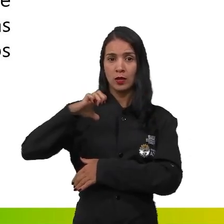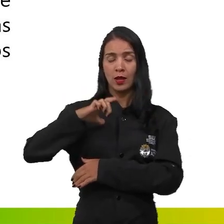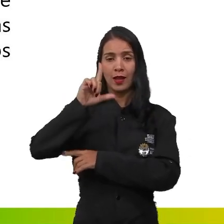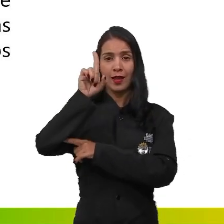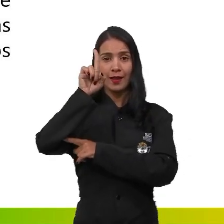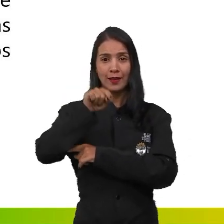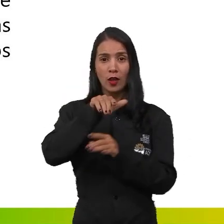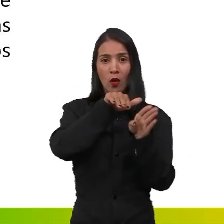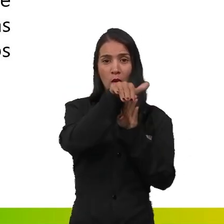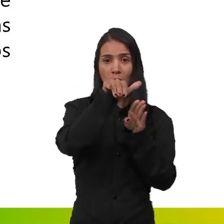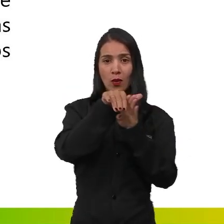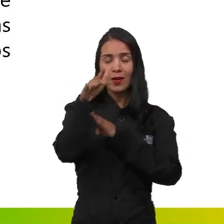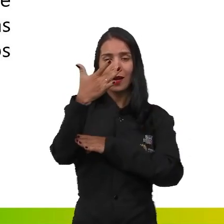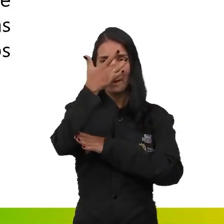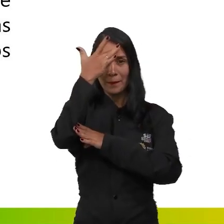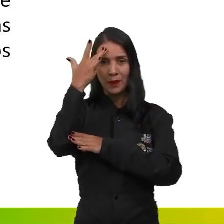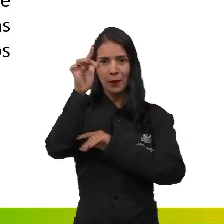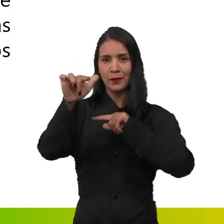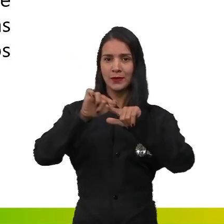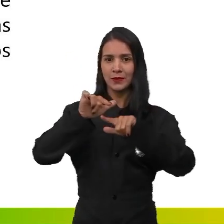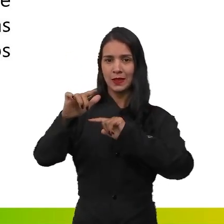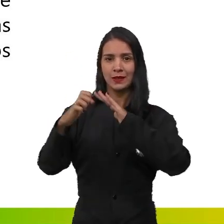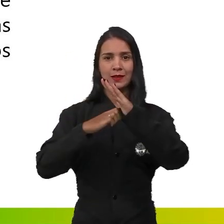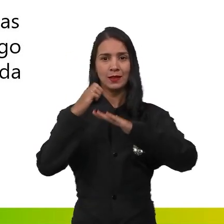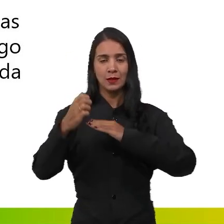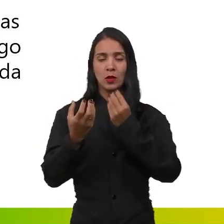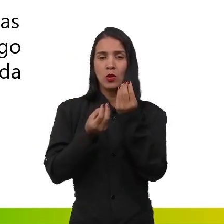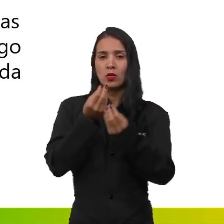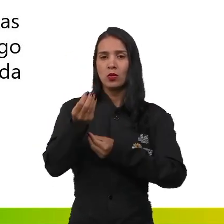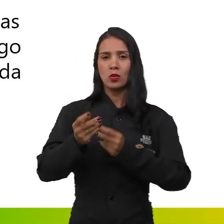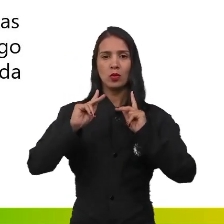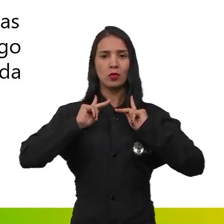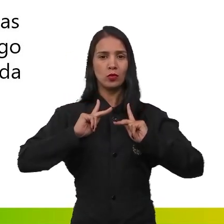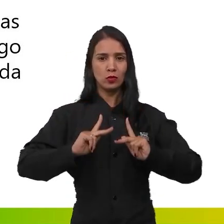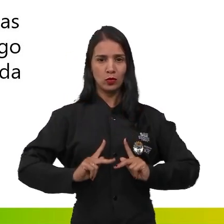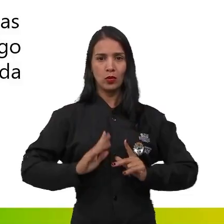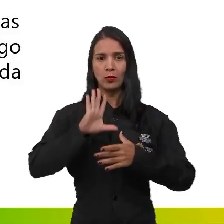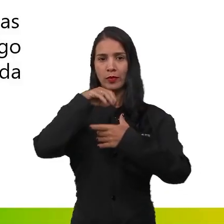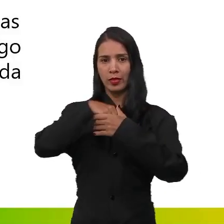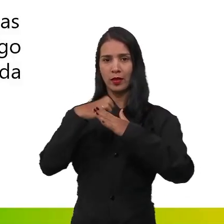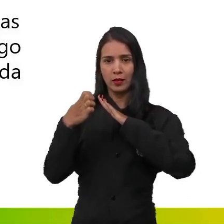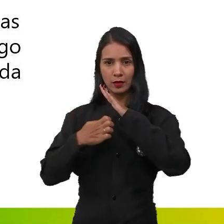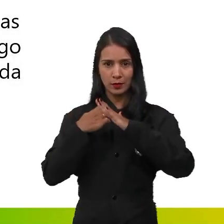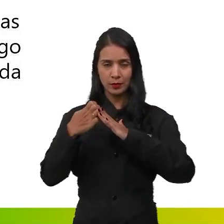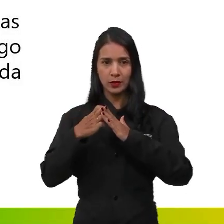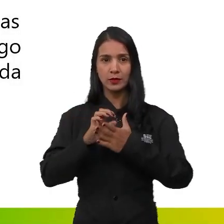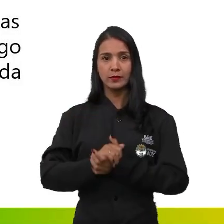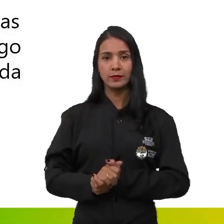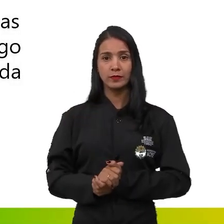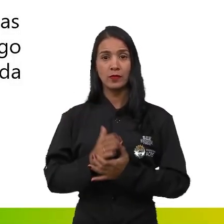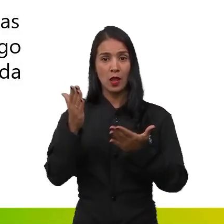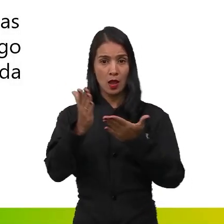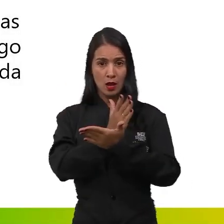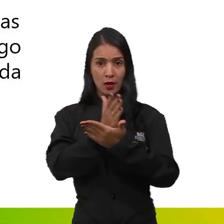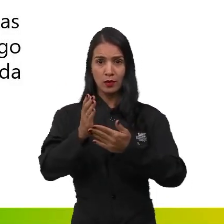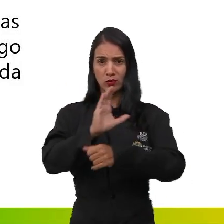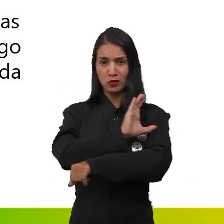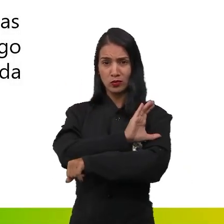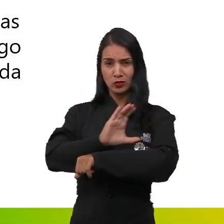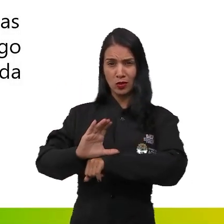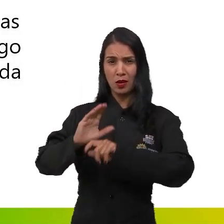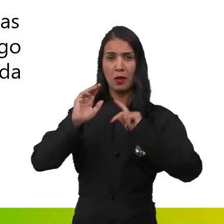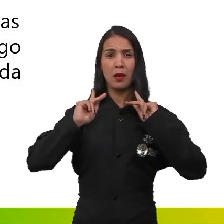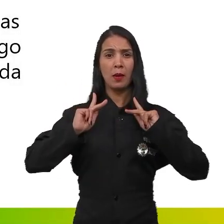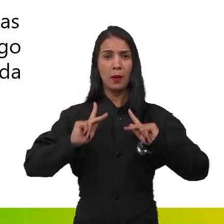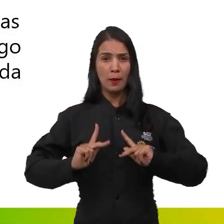irão atuar e se posicionar dentro da empresa. Alguns comportamentos podem ser exemplos